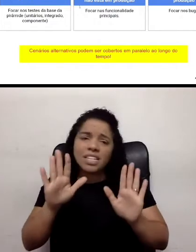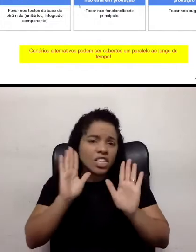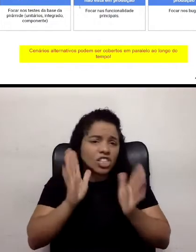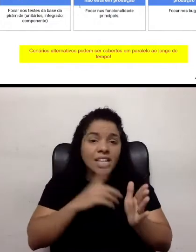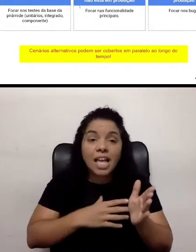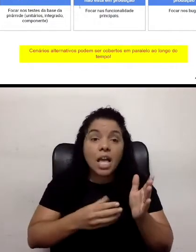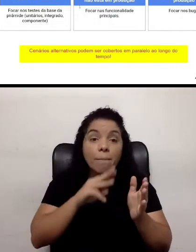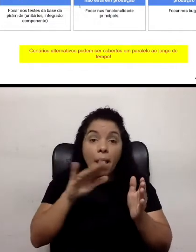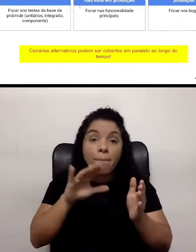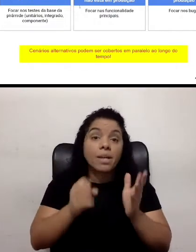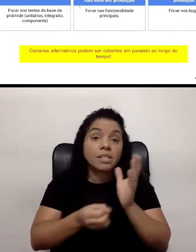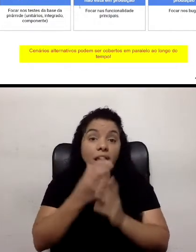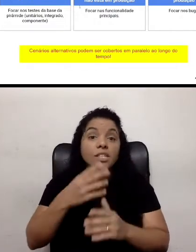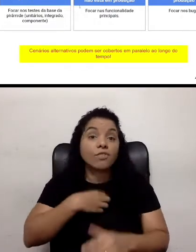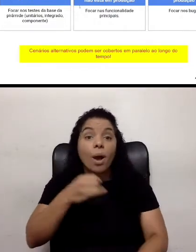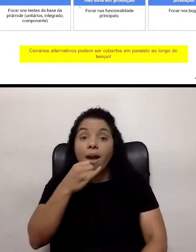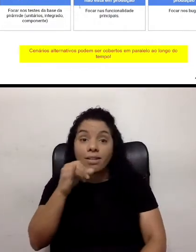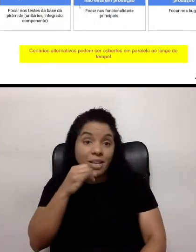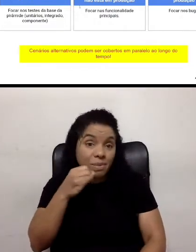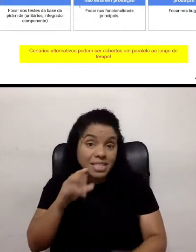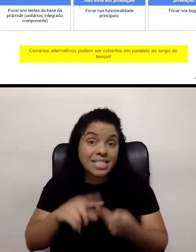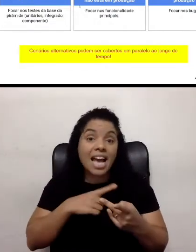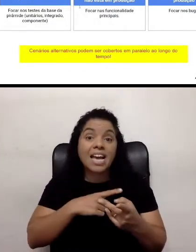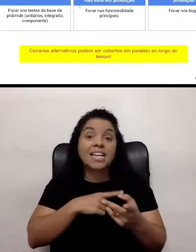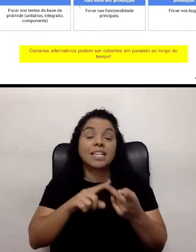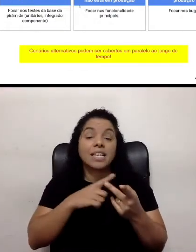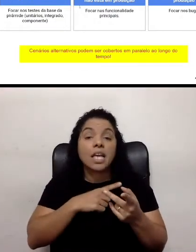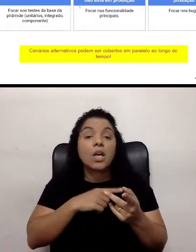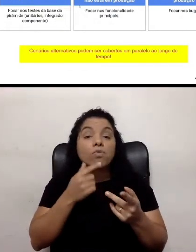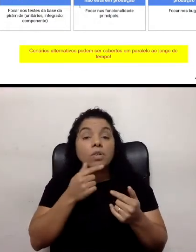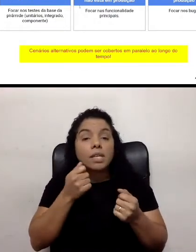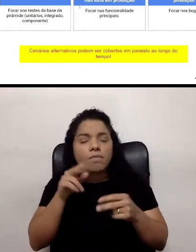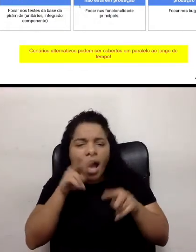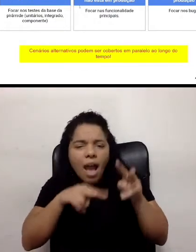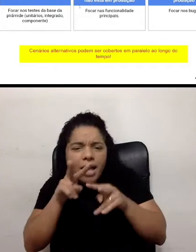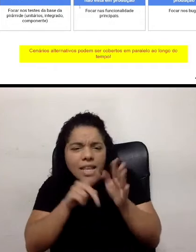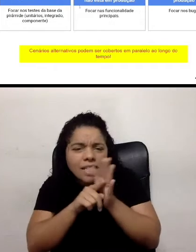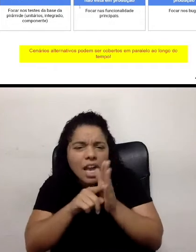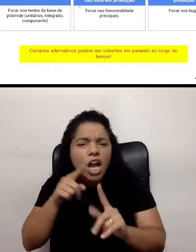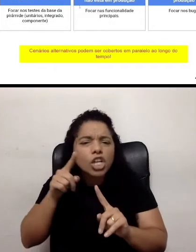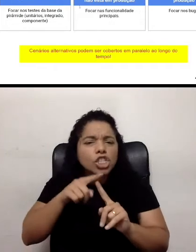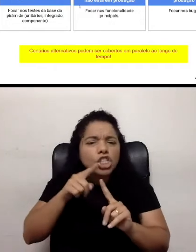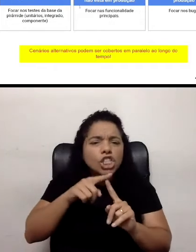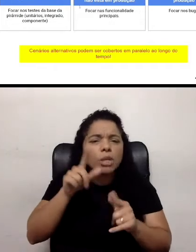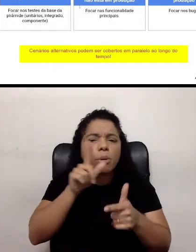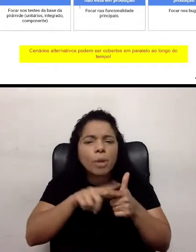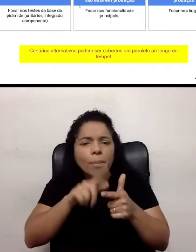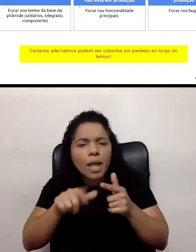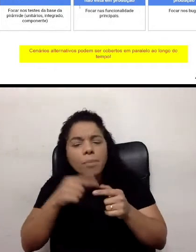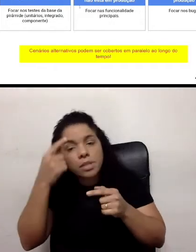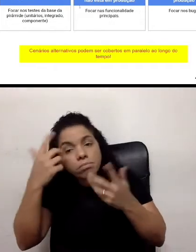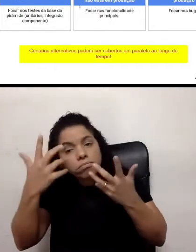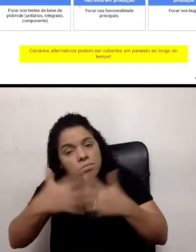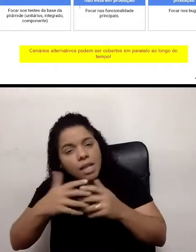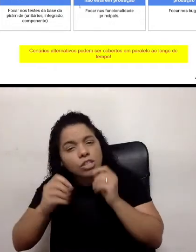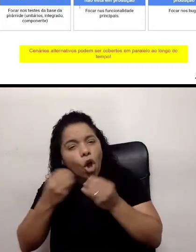de forma automatizada. Você gasta mais tempo analisando os tipos de problema. Você gasta mais tempo refletindo aonde a